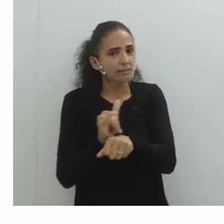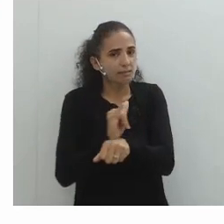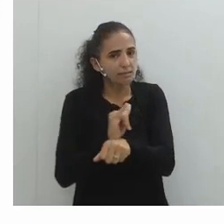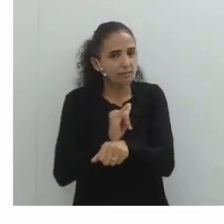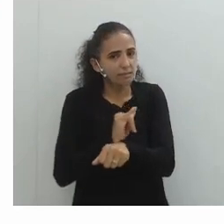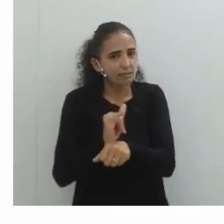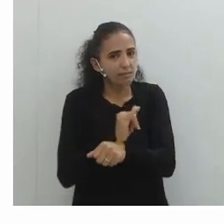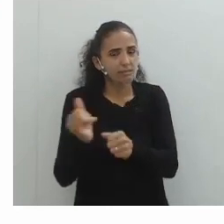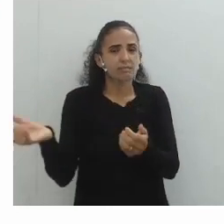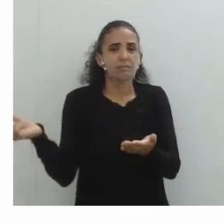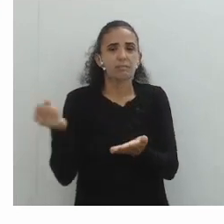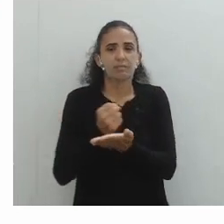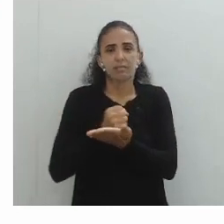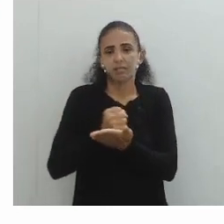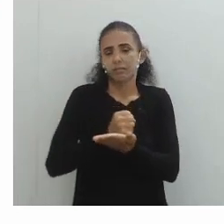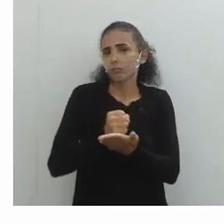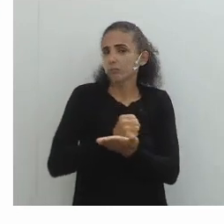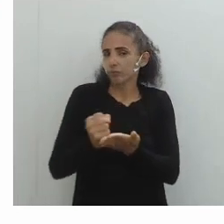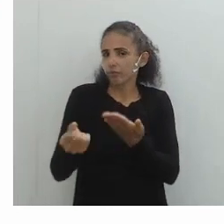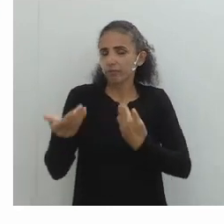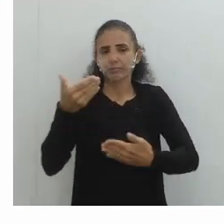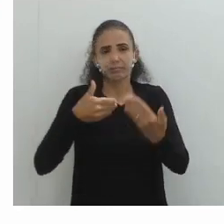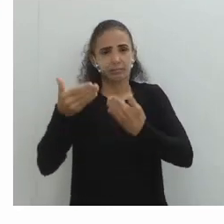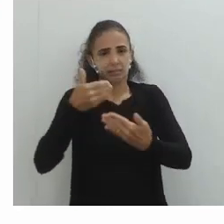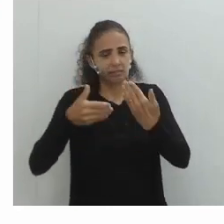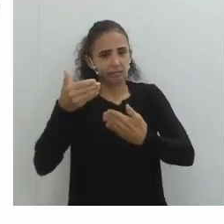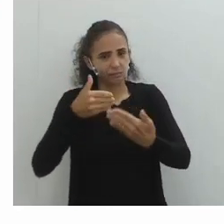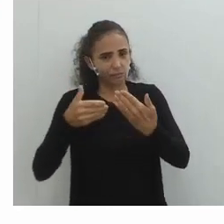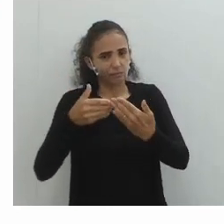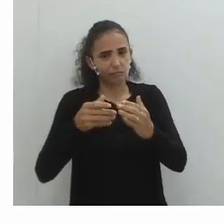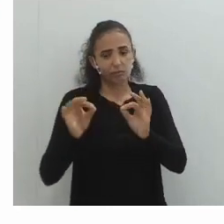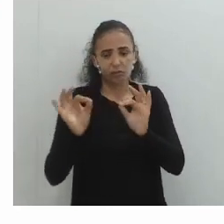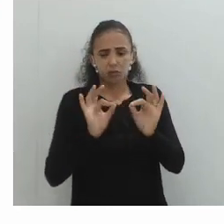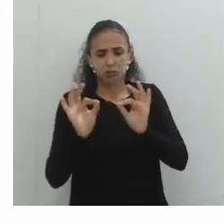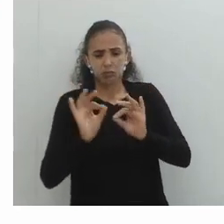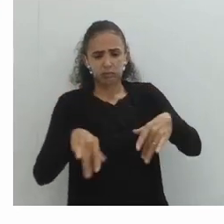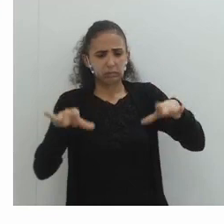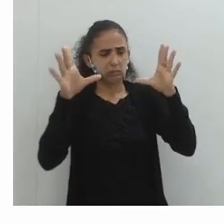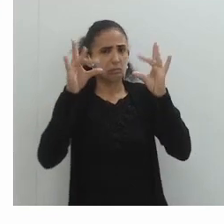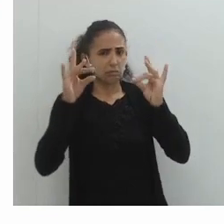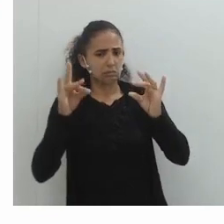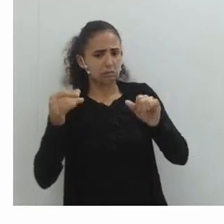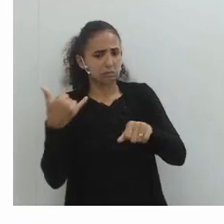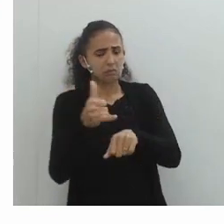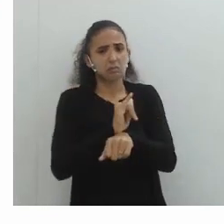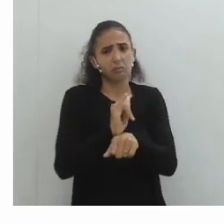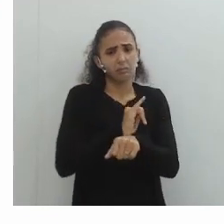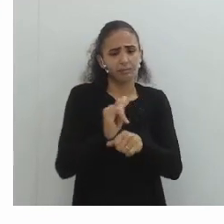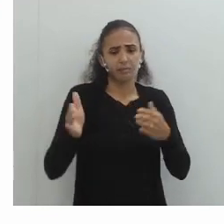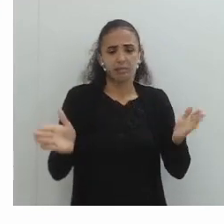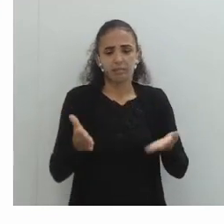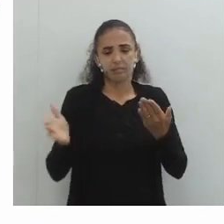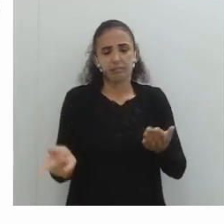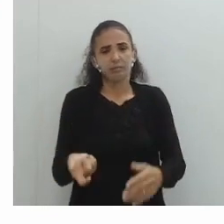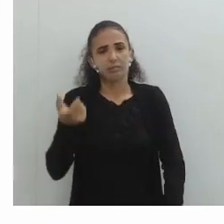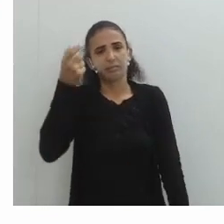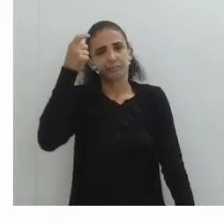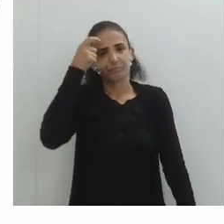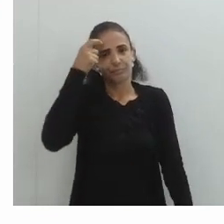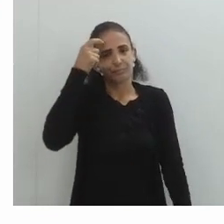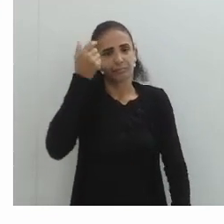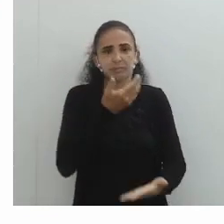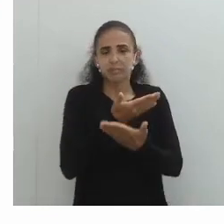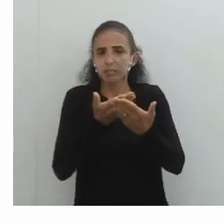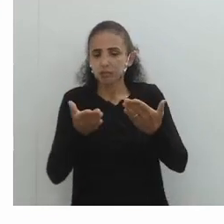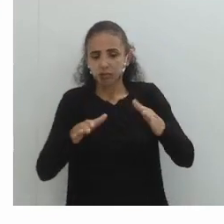para jogar. Para isso, eles mobilizam esquemas mentais, estimulam o pensamento, a